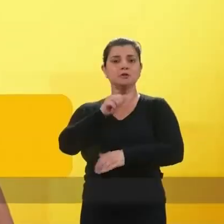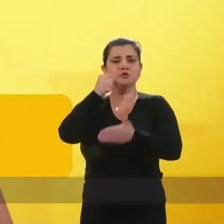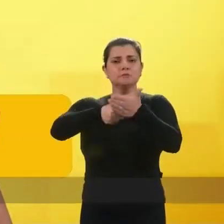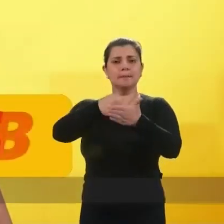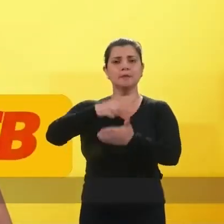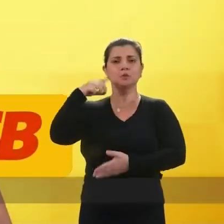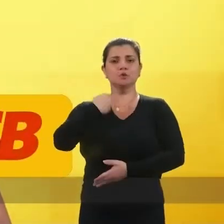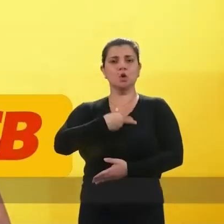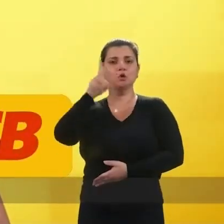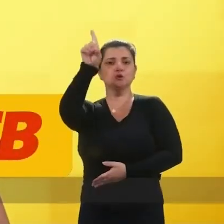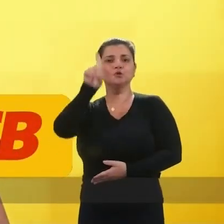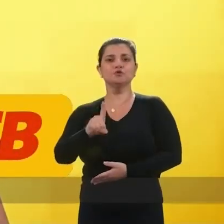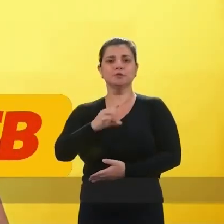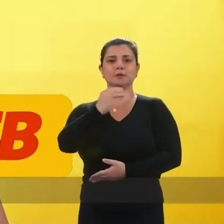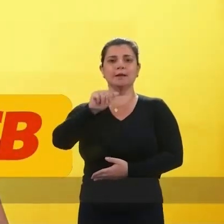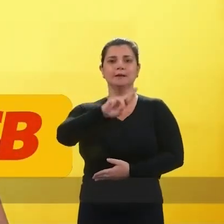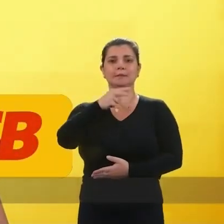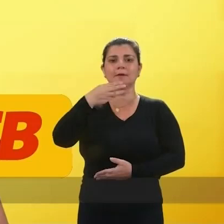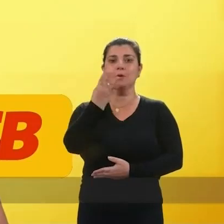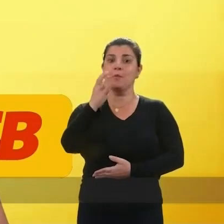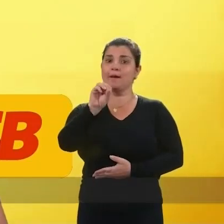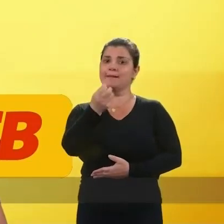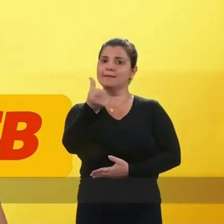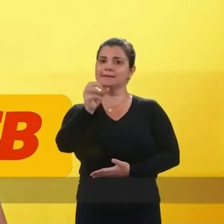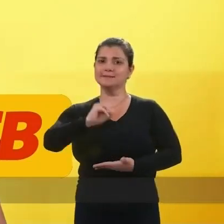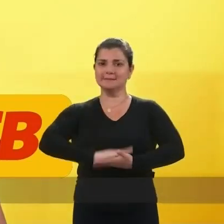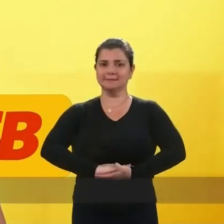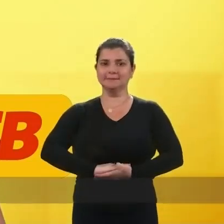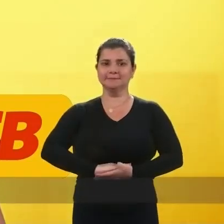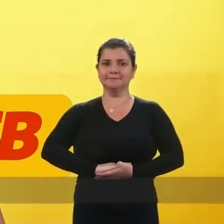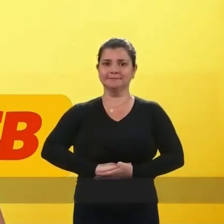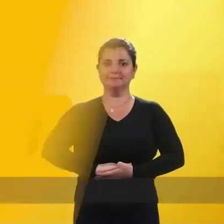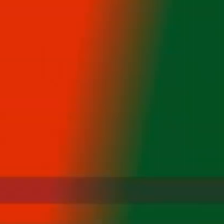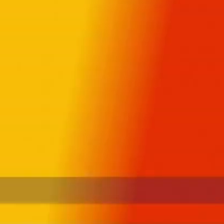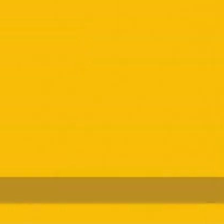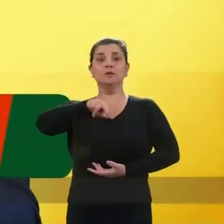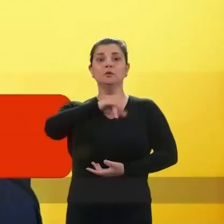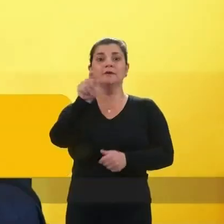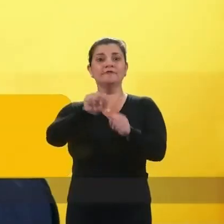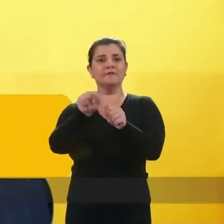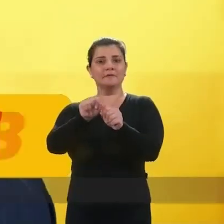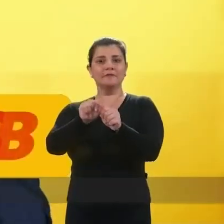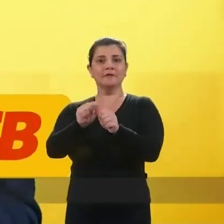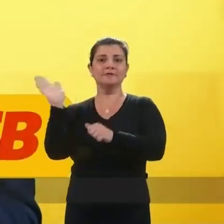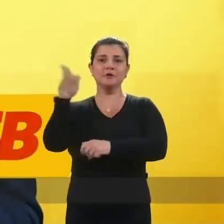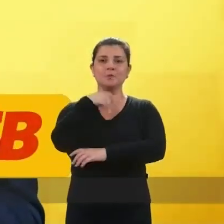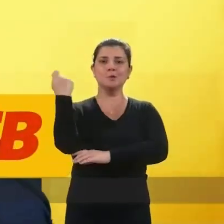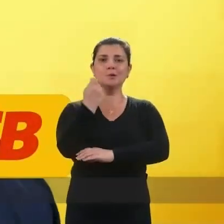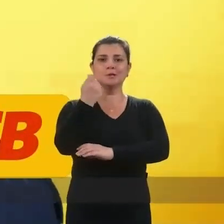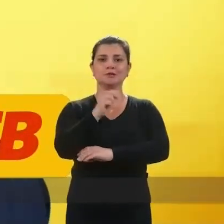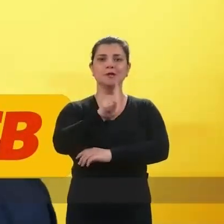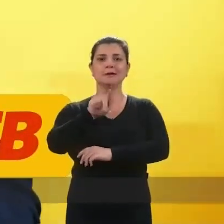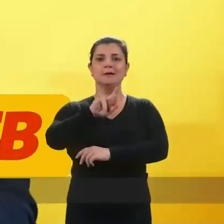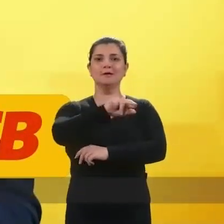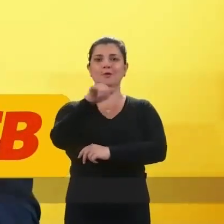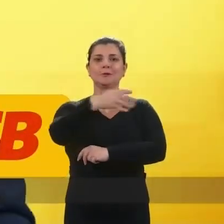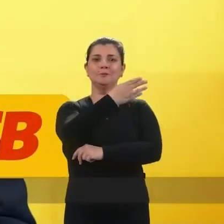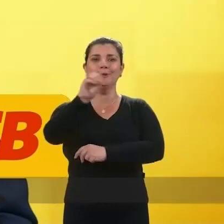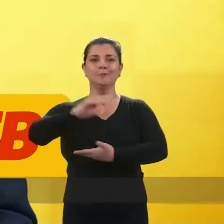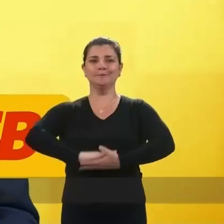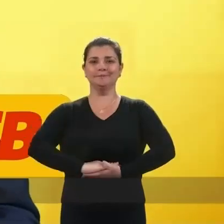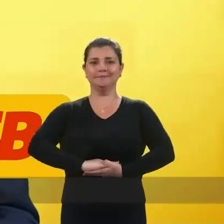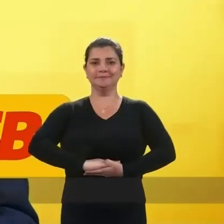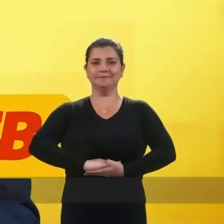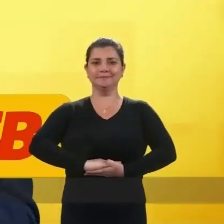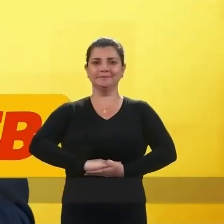Está na hora, mulheres, de lutarmos pelos nossos direitos. Carmen Rosane Roveré, 4060. Eu sou o gringo que faz. Vem comigo, Rio Grande. É